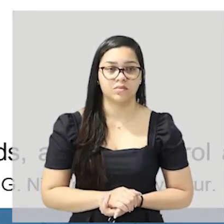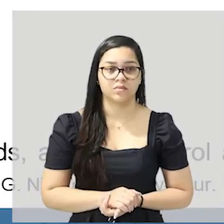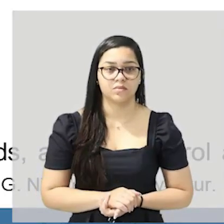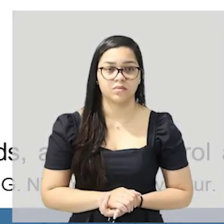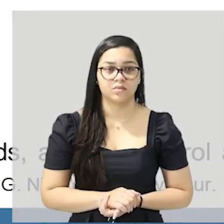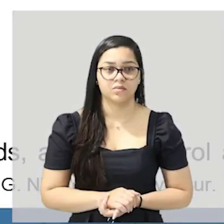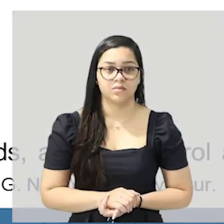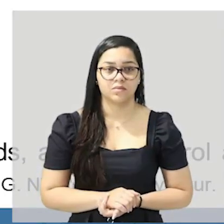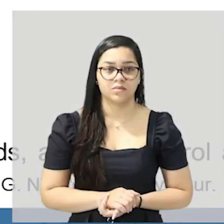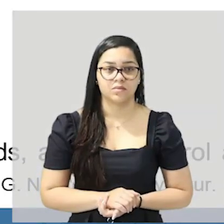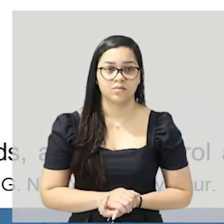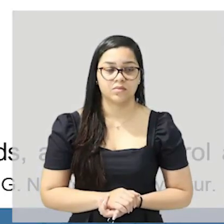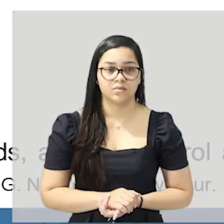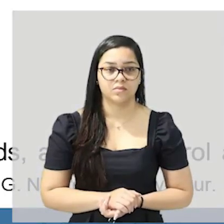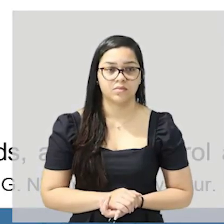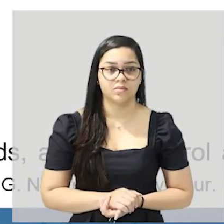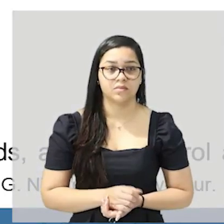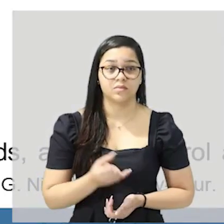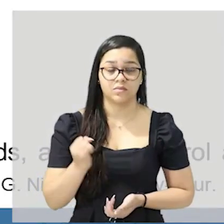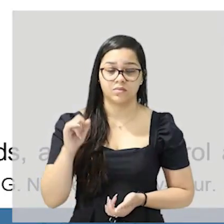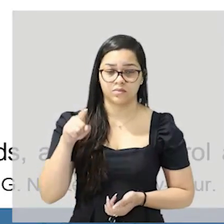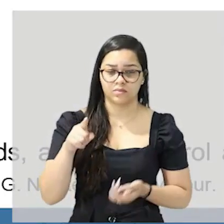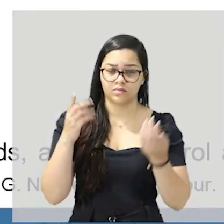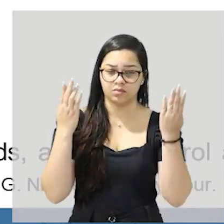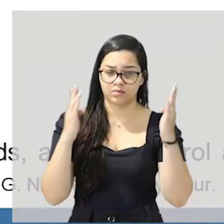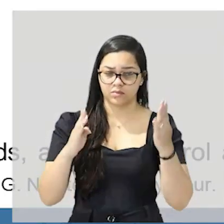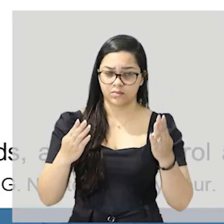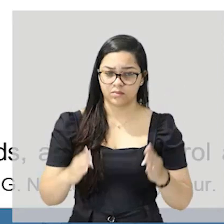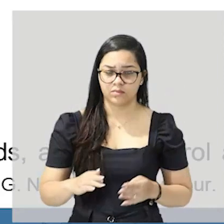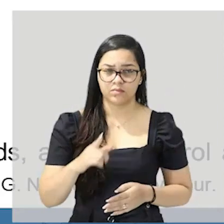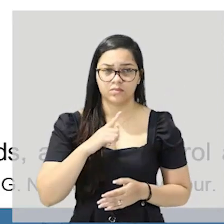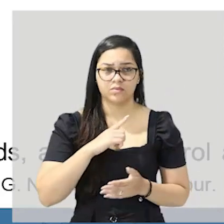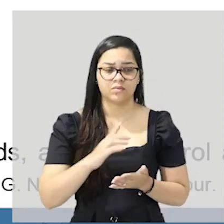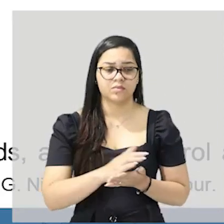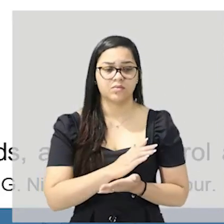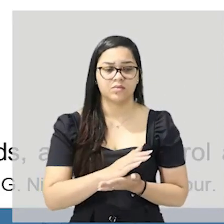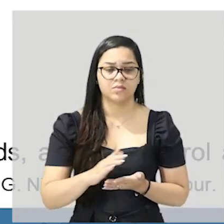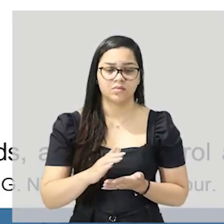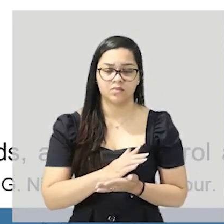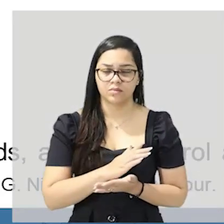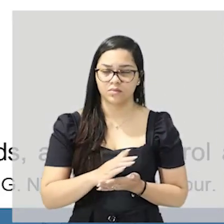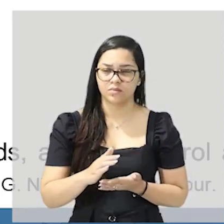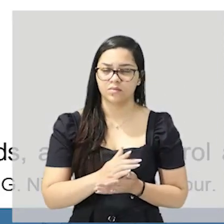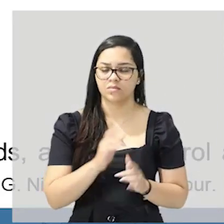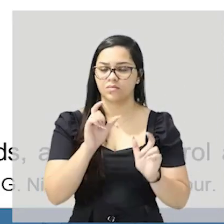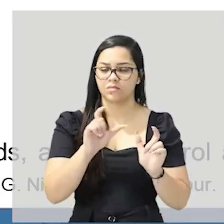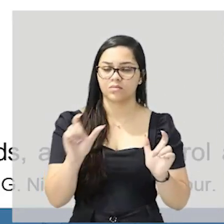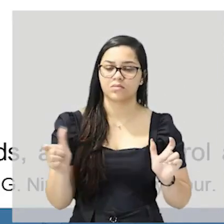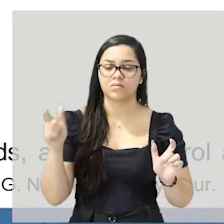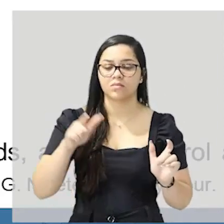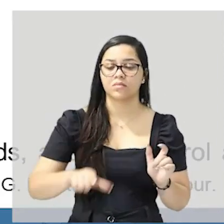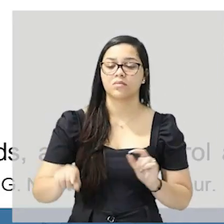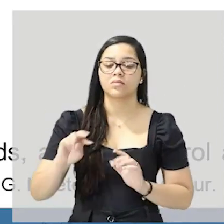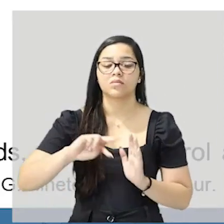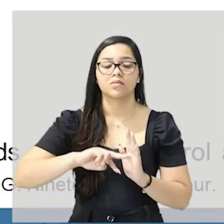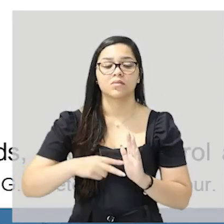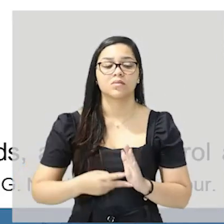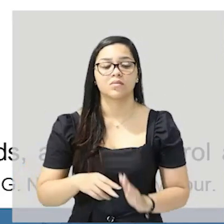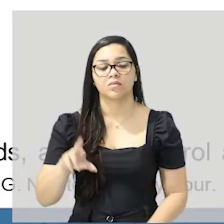in records. Se você analisar no texto, tem algumas palavras que se repetem. O que significa records?